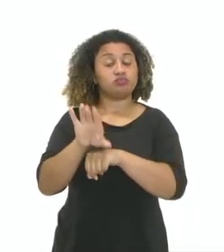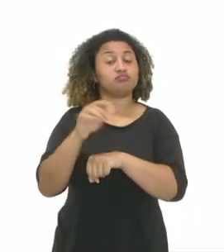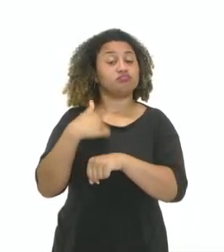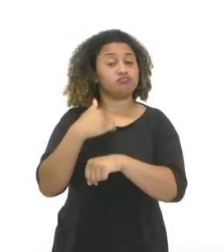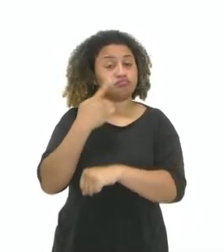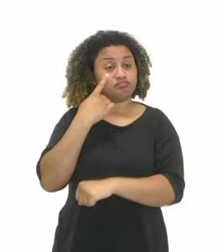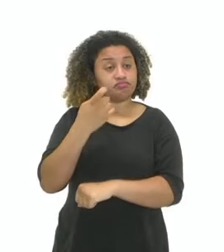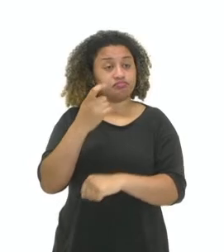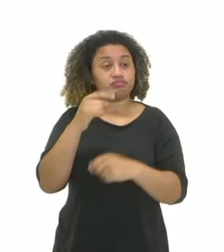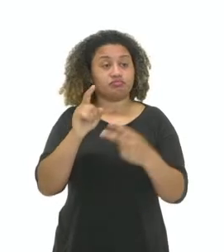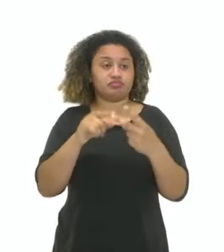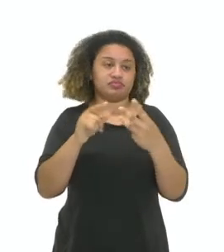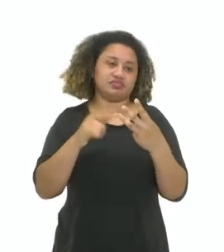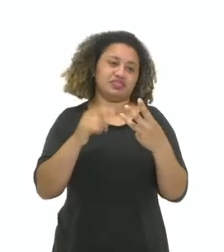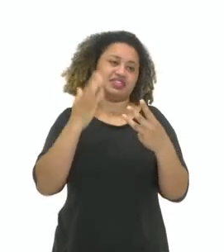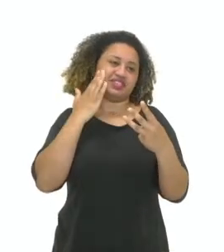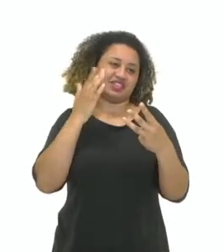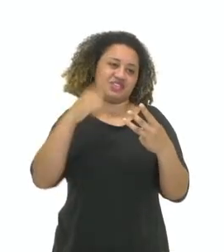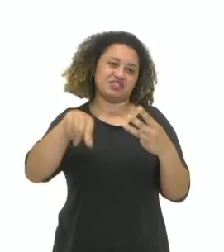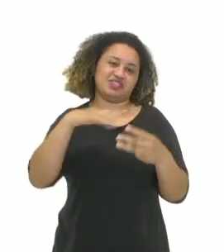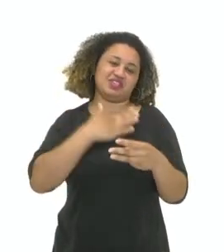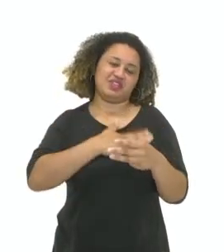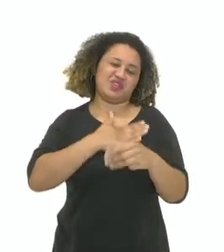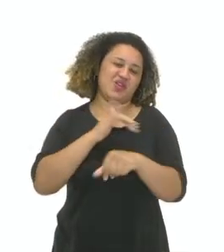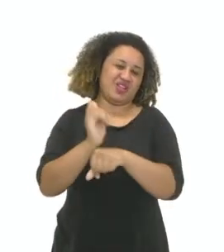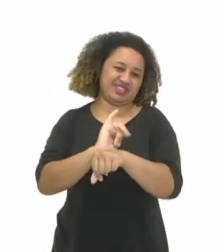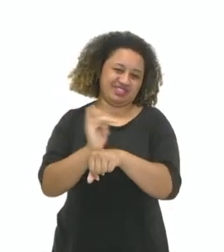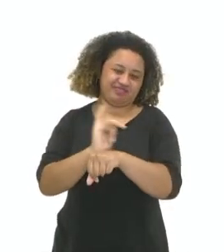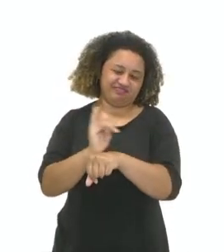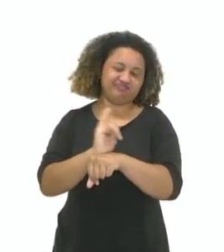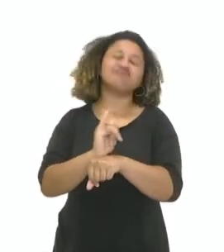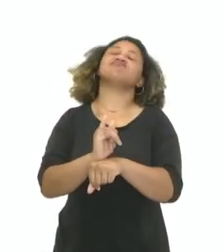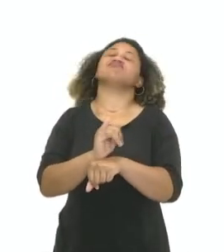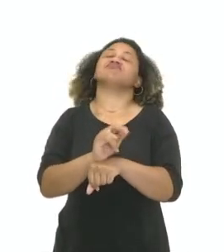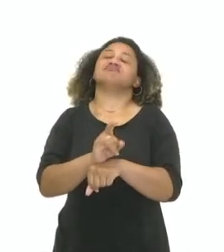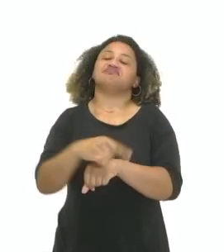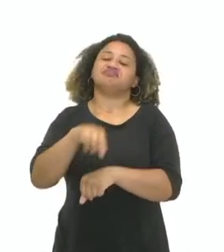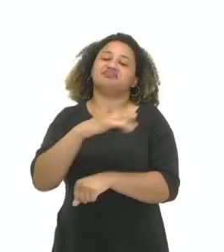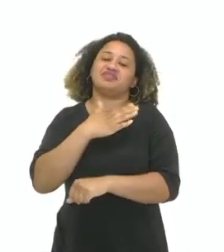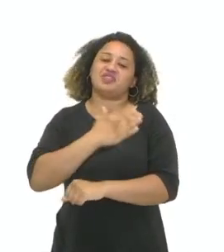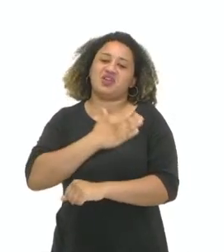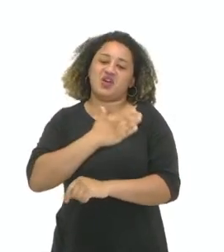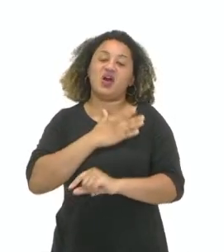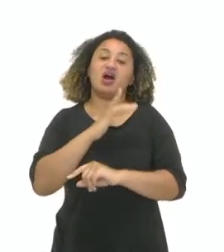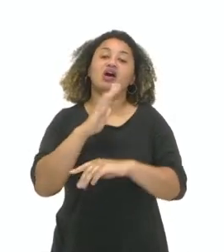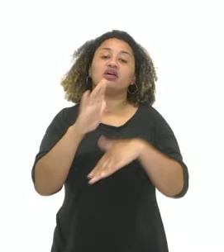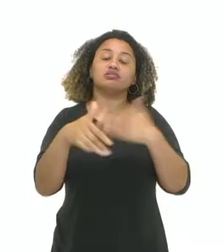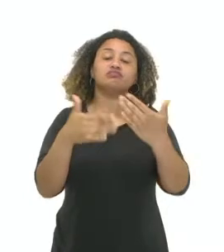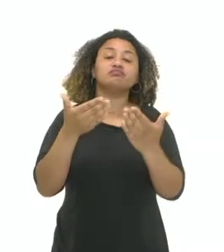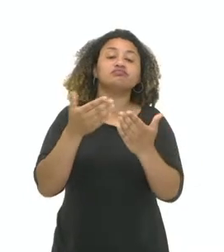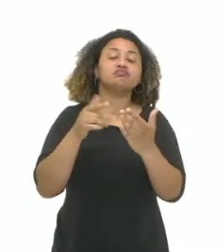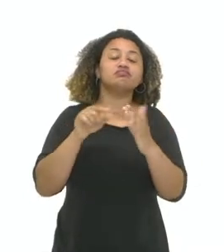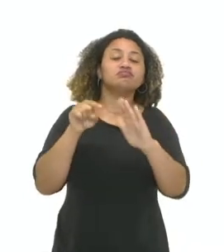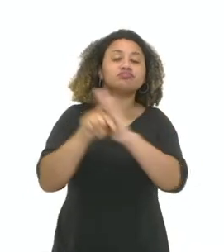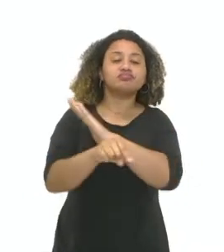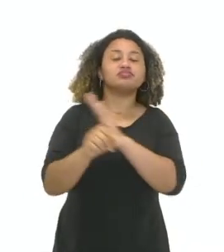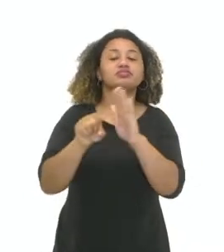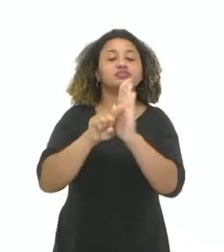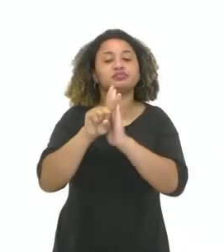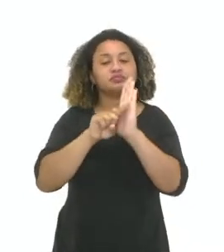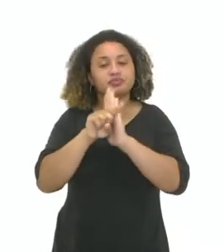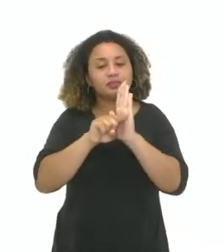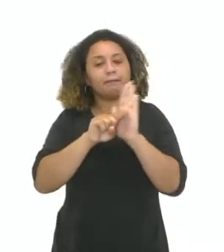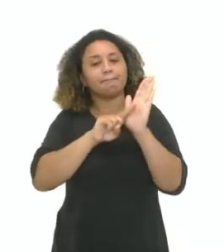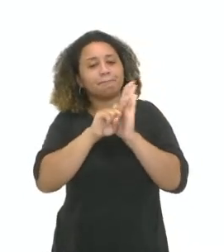Eu sei que vocês curtem o YouTube, né? Gostam de avançar nos estudos,